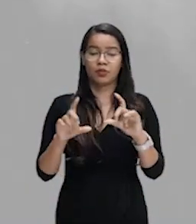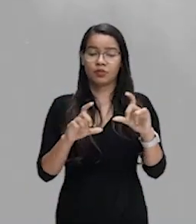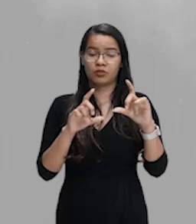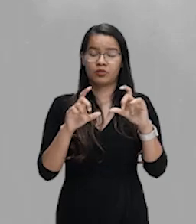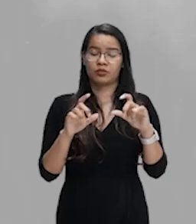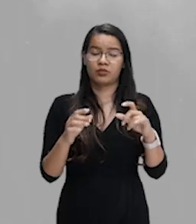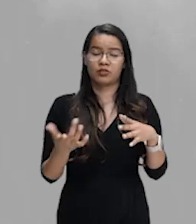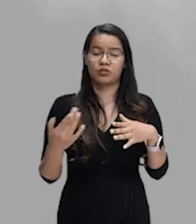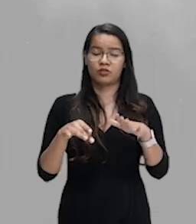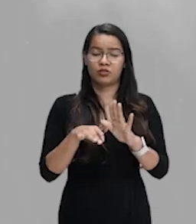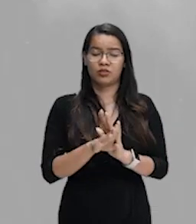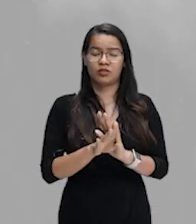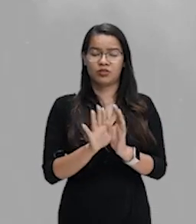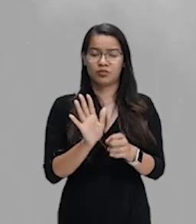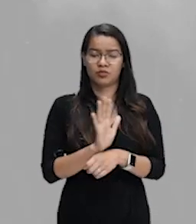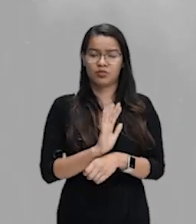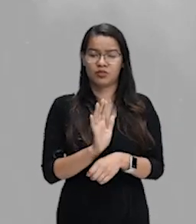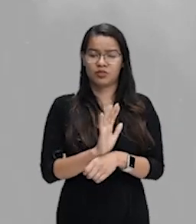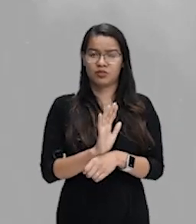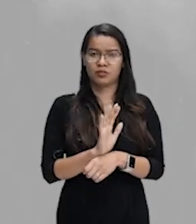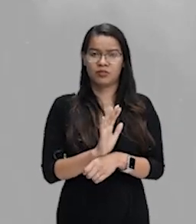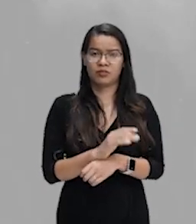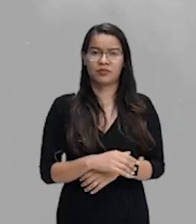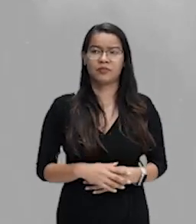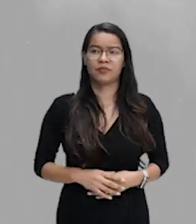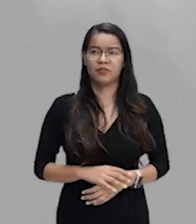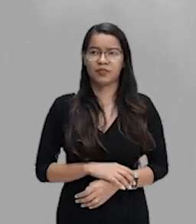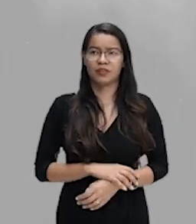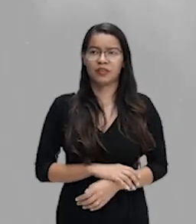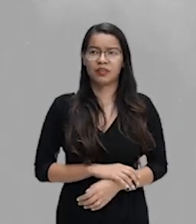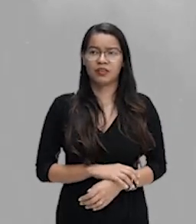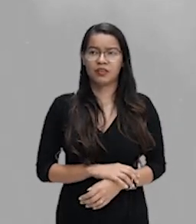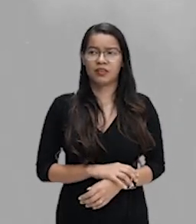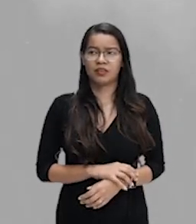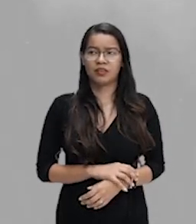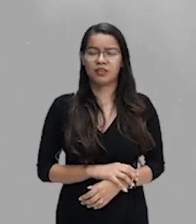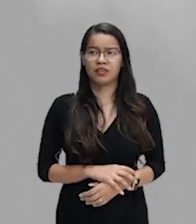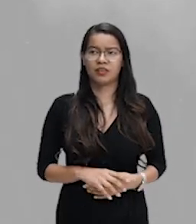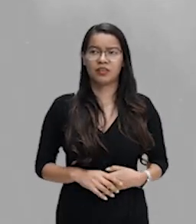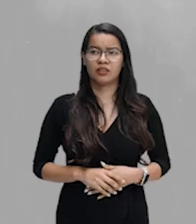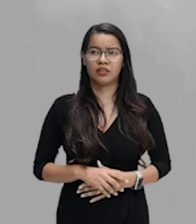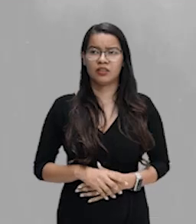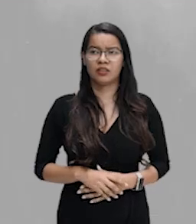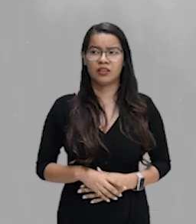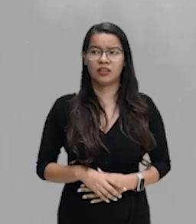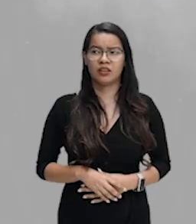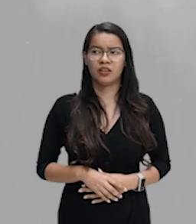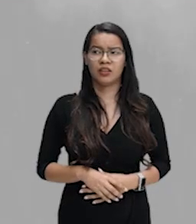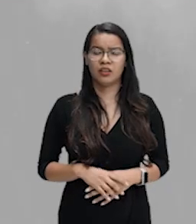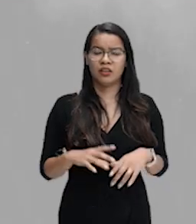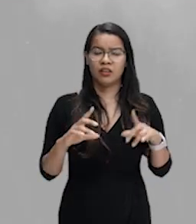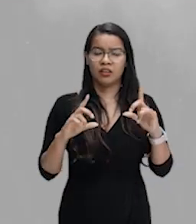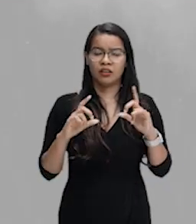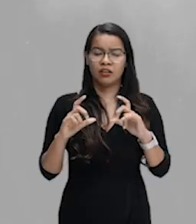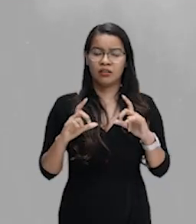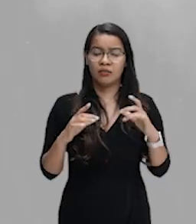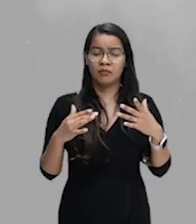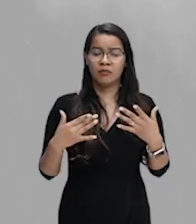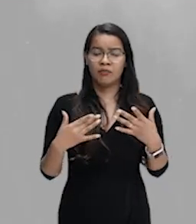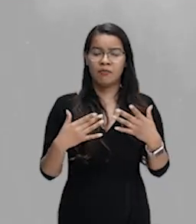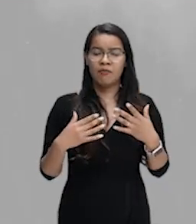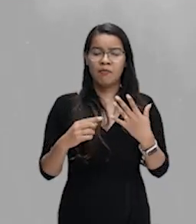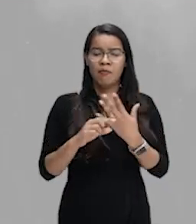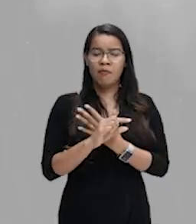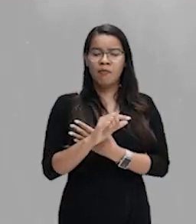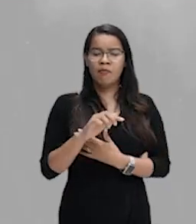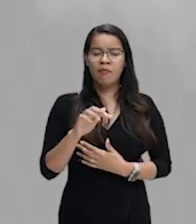obras de produção cinematográfica surrealistas, inclusive atuais, e fotografia. O Philip